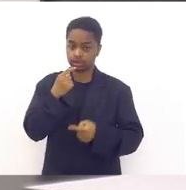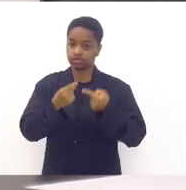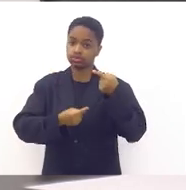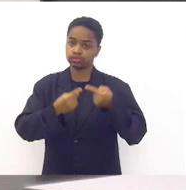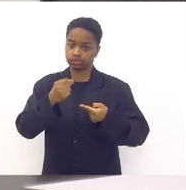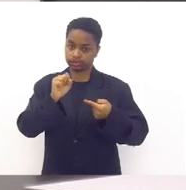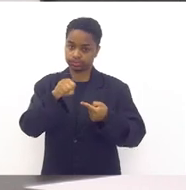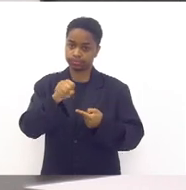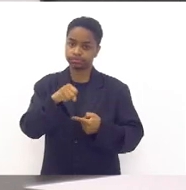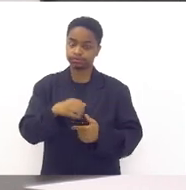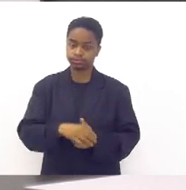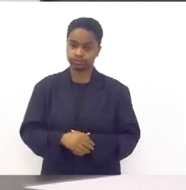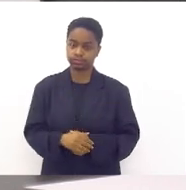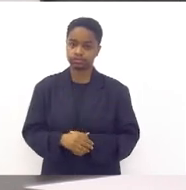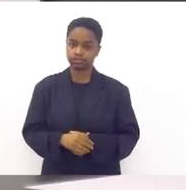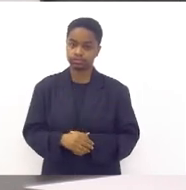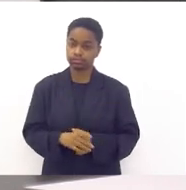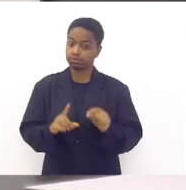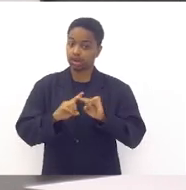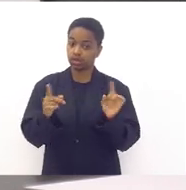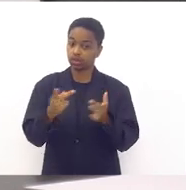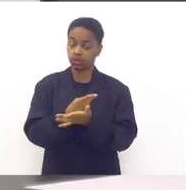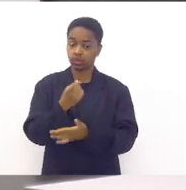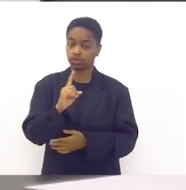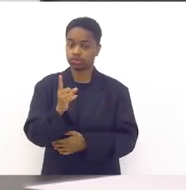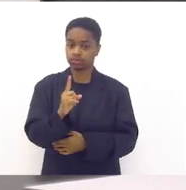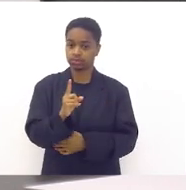discussão. Só que não houve.